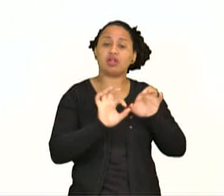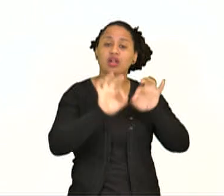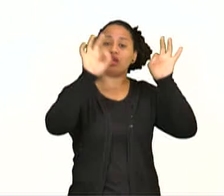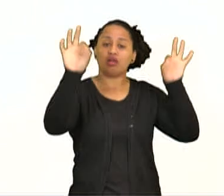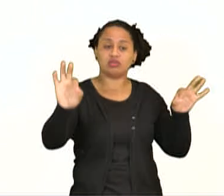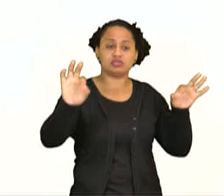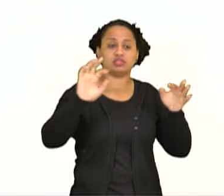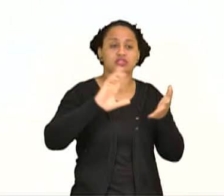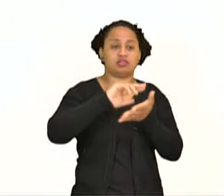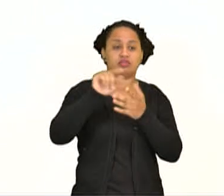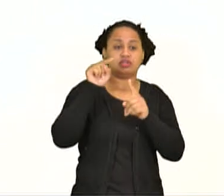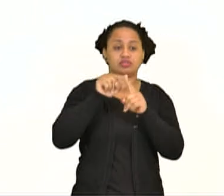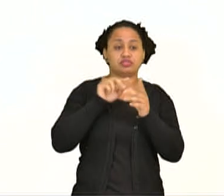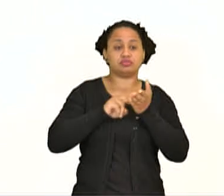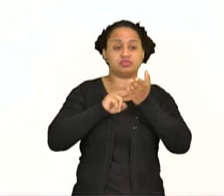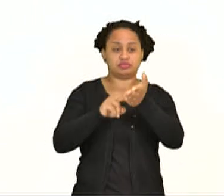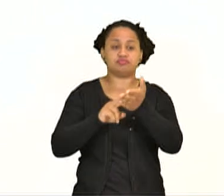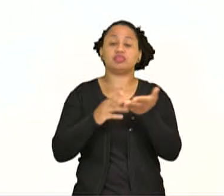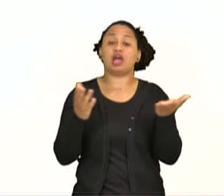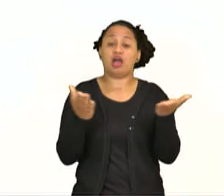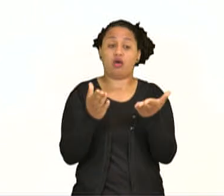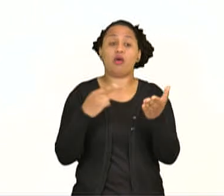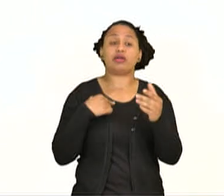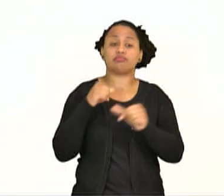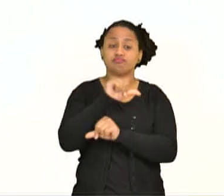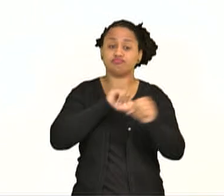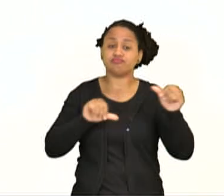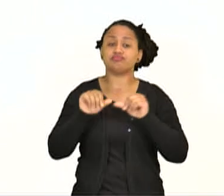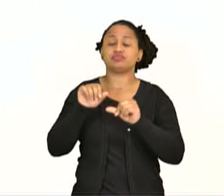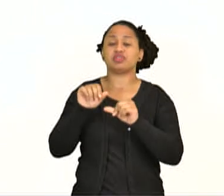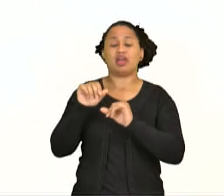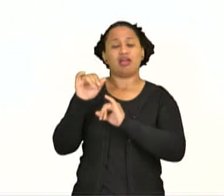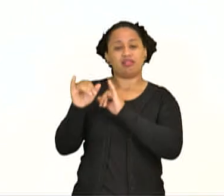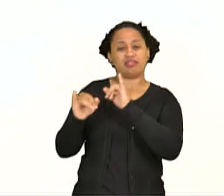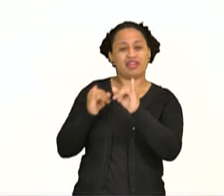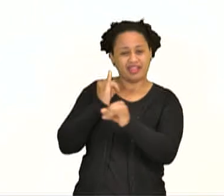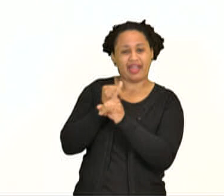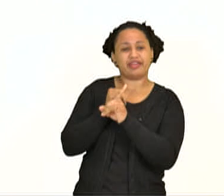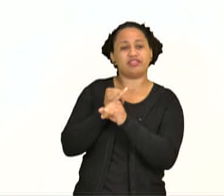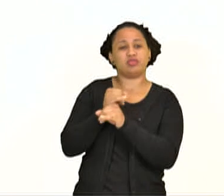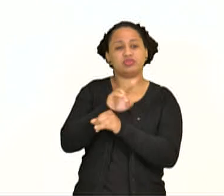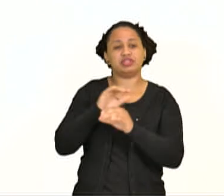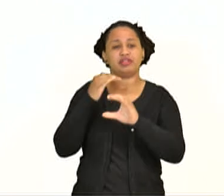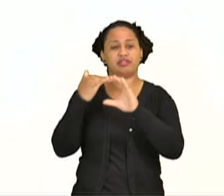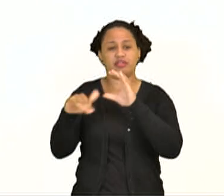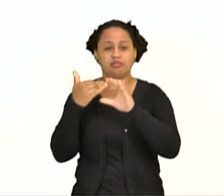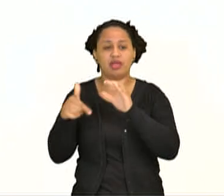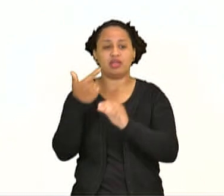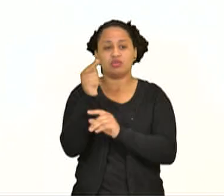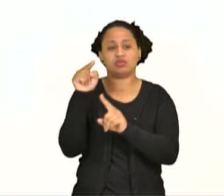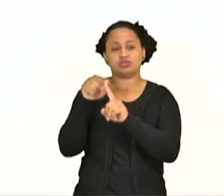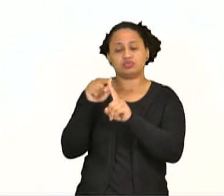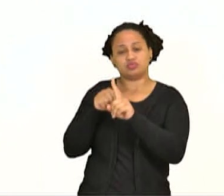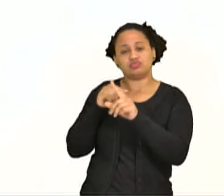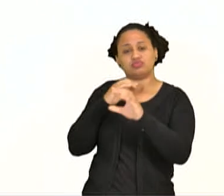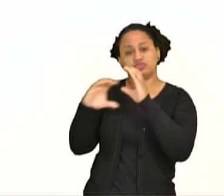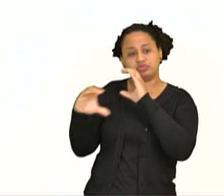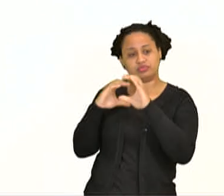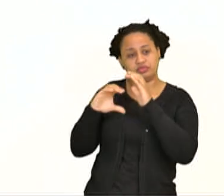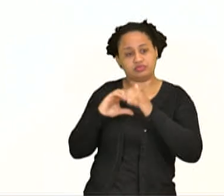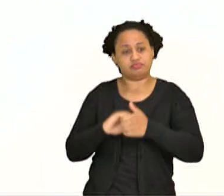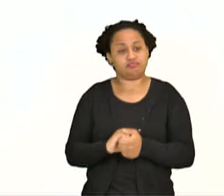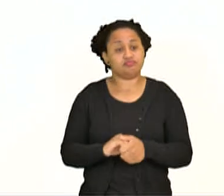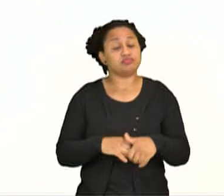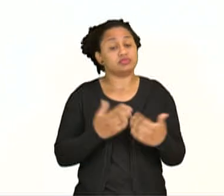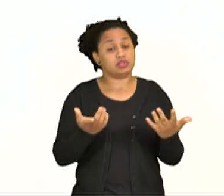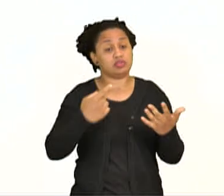de carta. Virtualizou-se, transformando-se em e-mail e outras tantas formas de comunicação. A gente vai ver aqui a